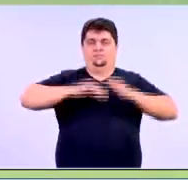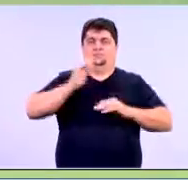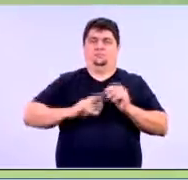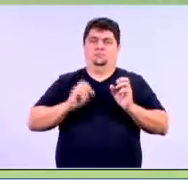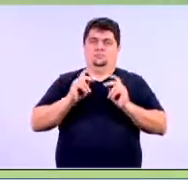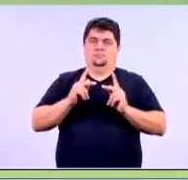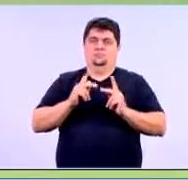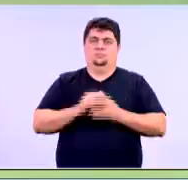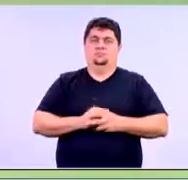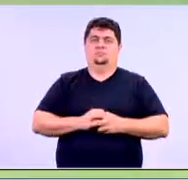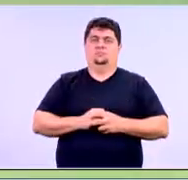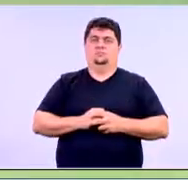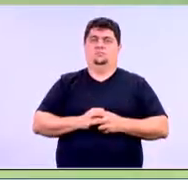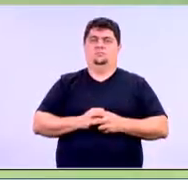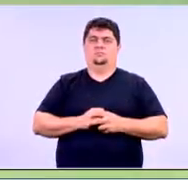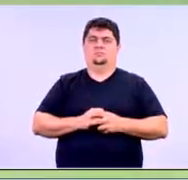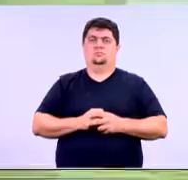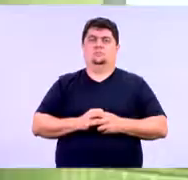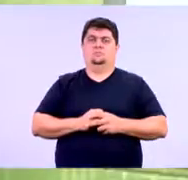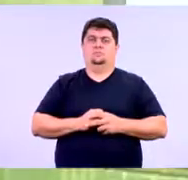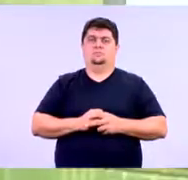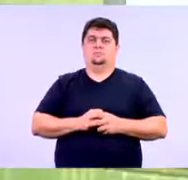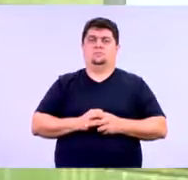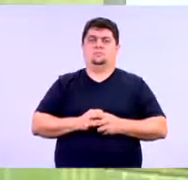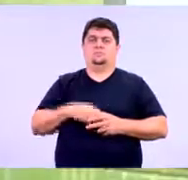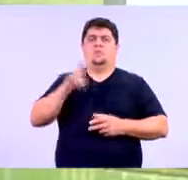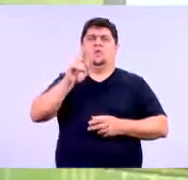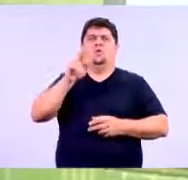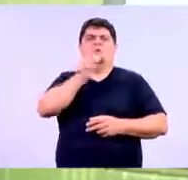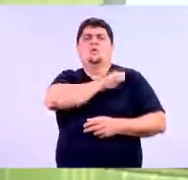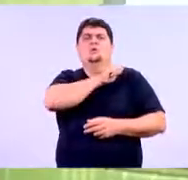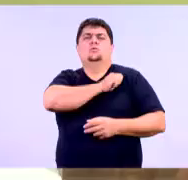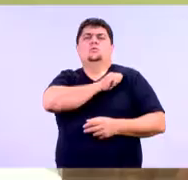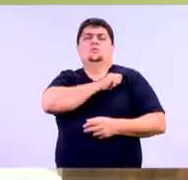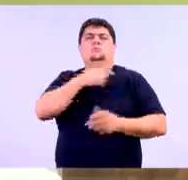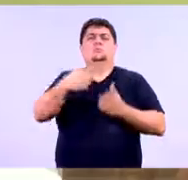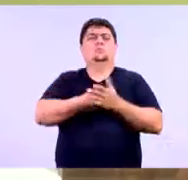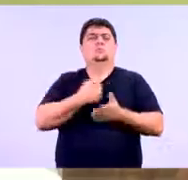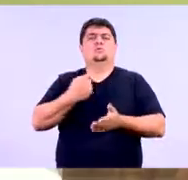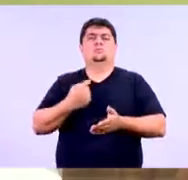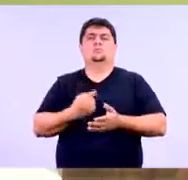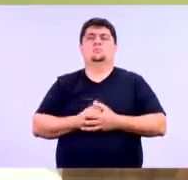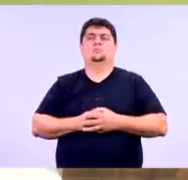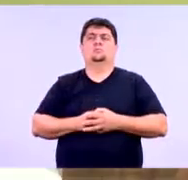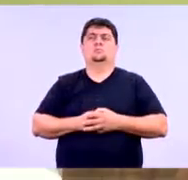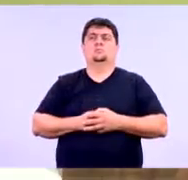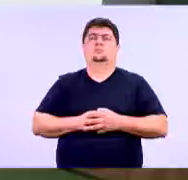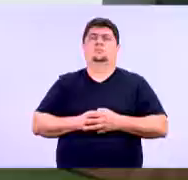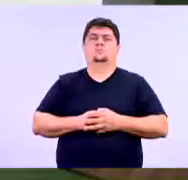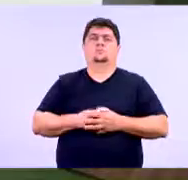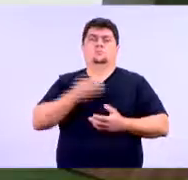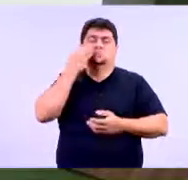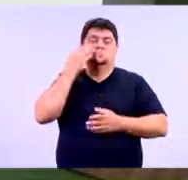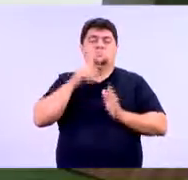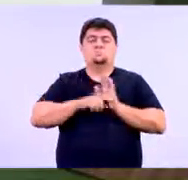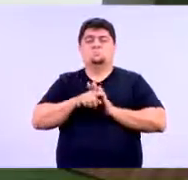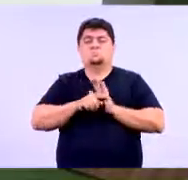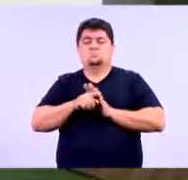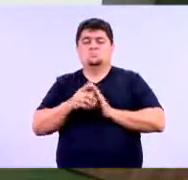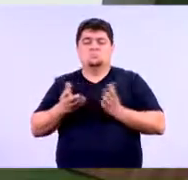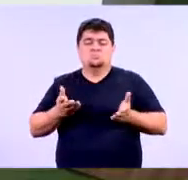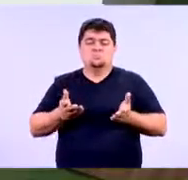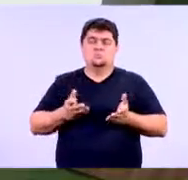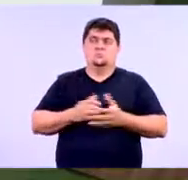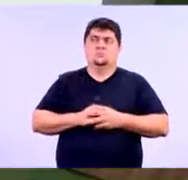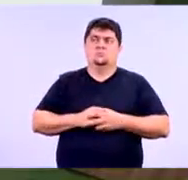Ok? Professor, qual é o nome da aluna que teve essa dúvida? Deixa eu verificar aqui, professor.